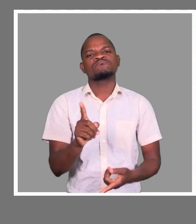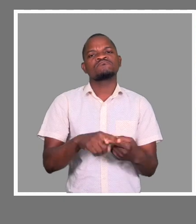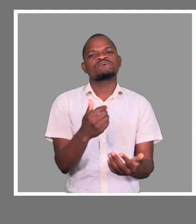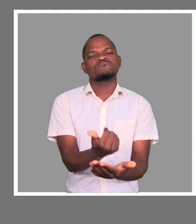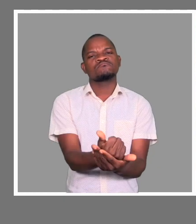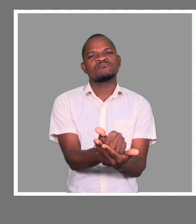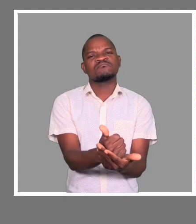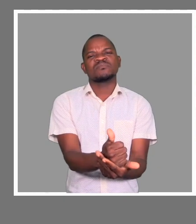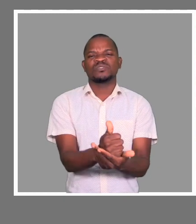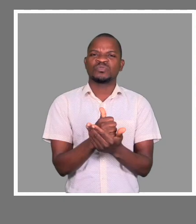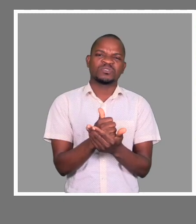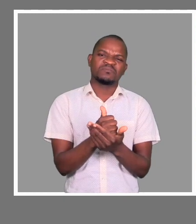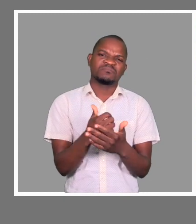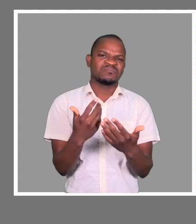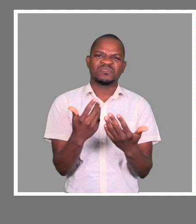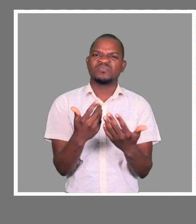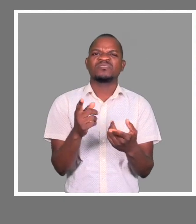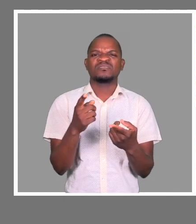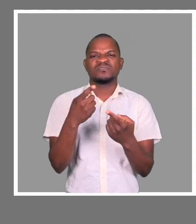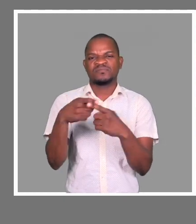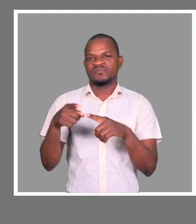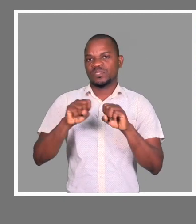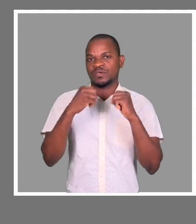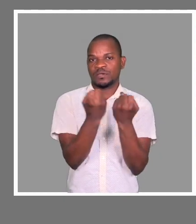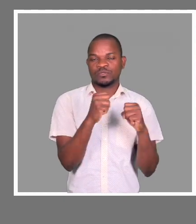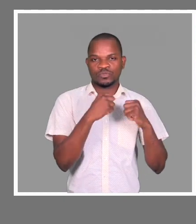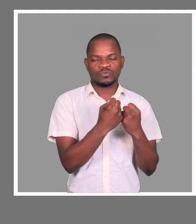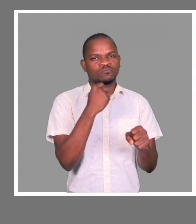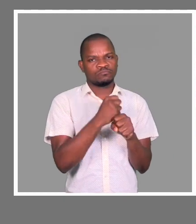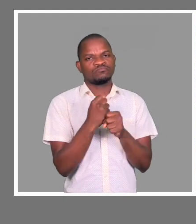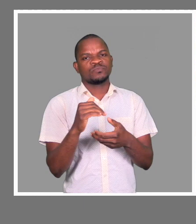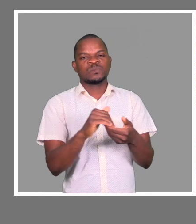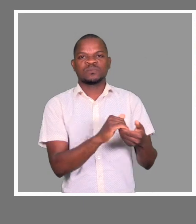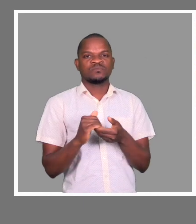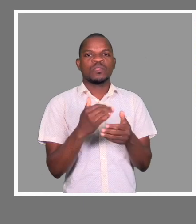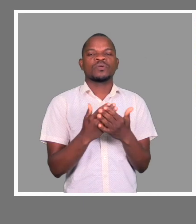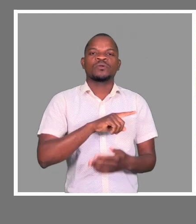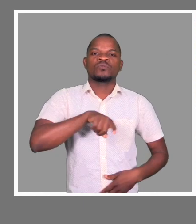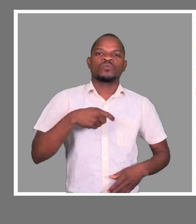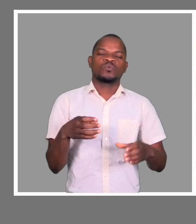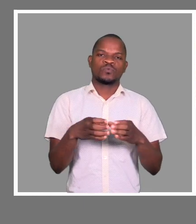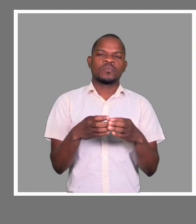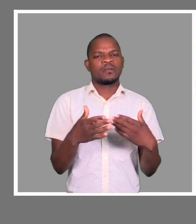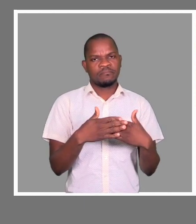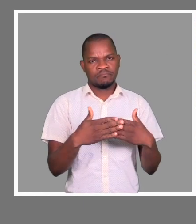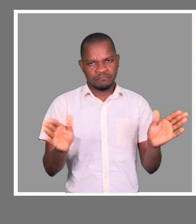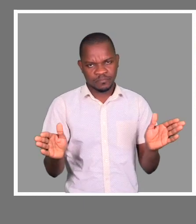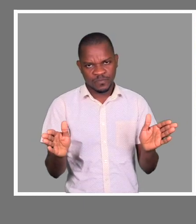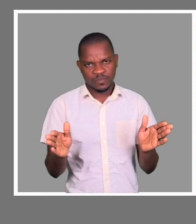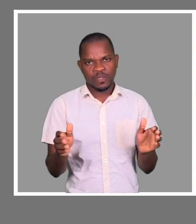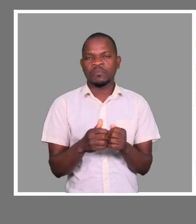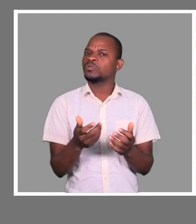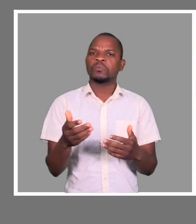interação com as outras associações, com os outros grupos. Nós estamos abertos, somos um grupo aberto, não somos um grupo fechado. Então, nós recebemos todos de